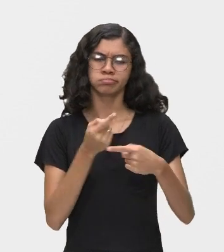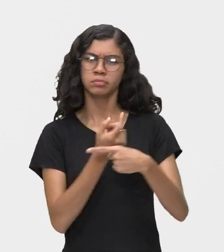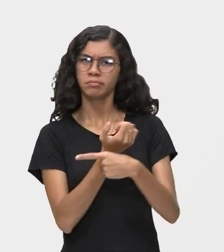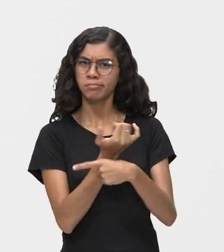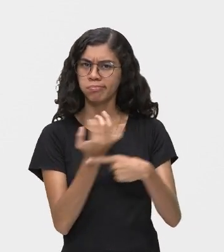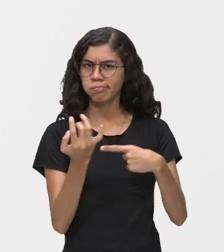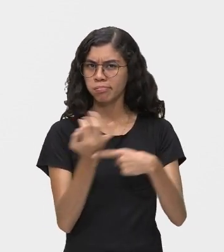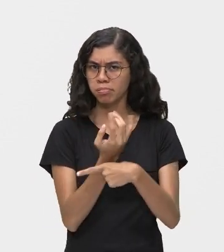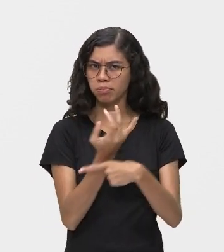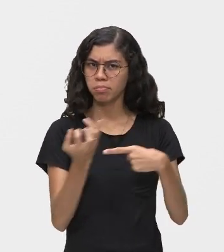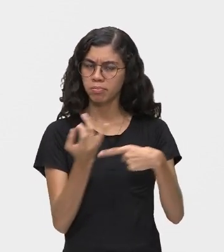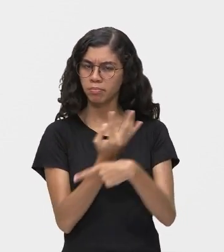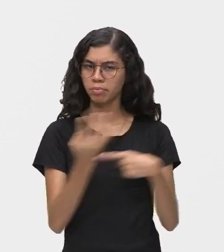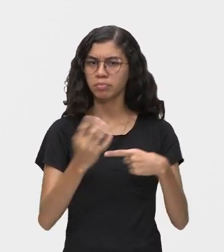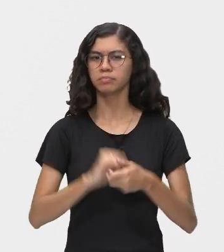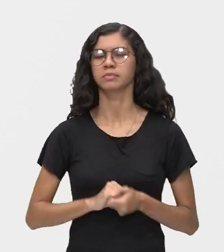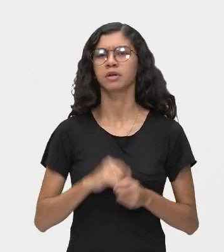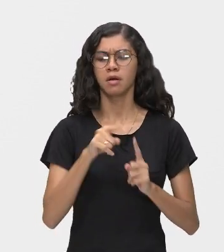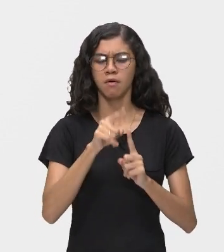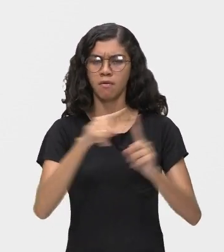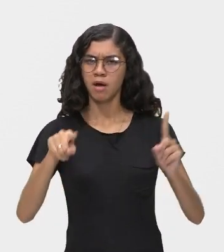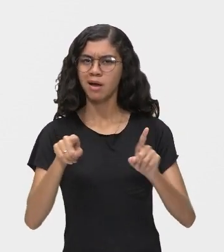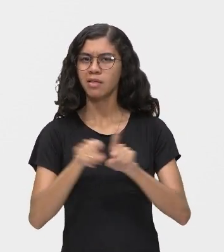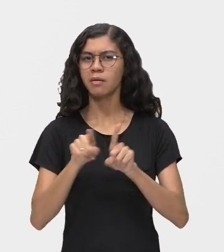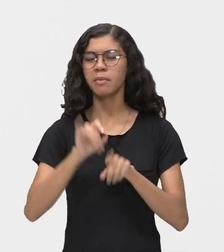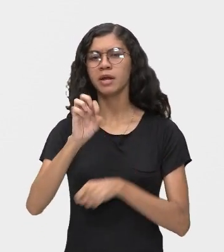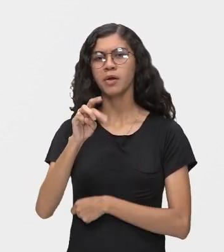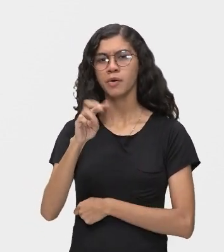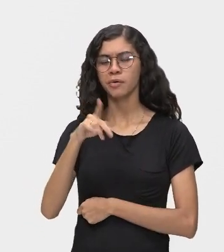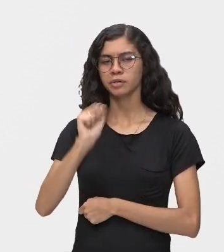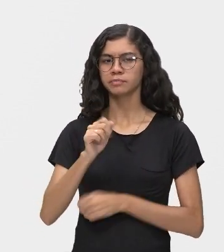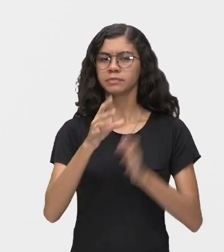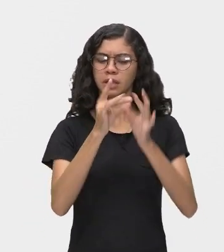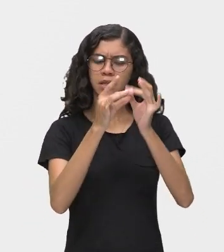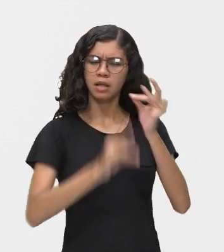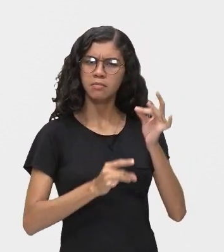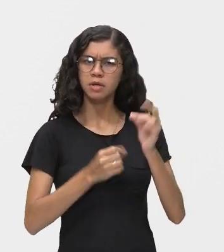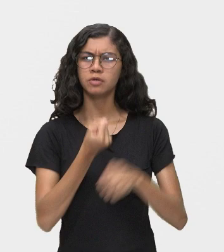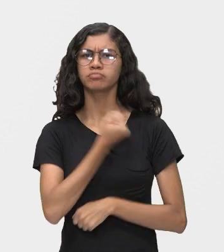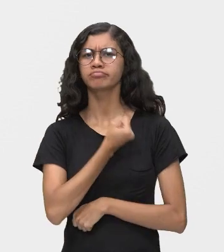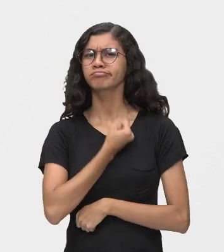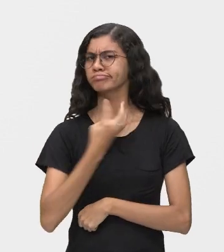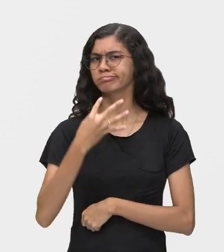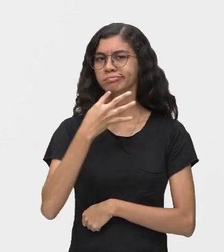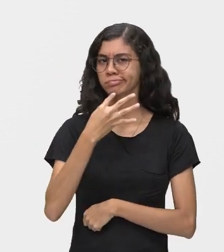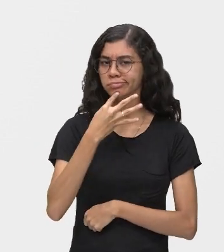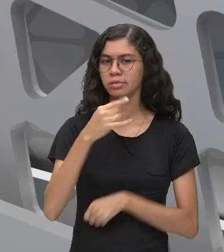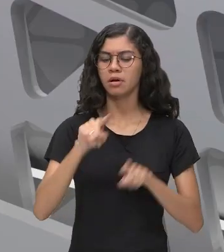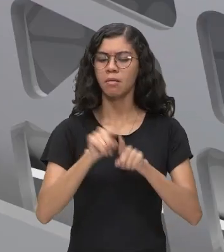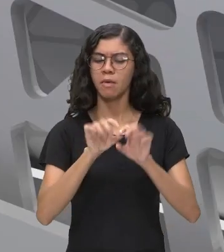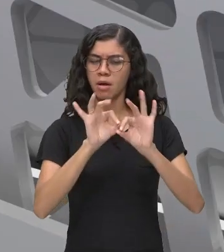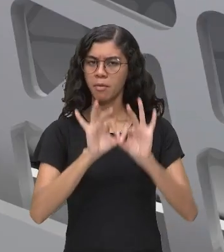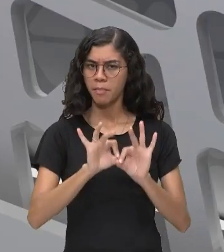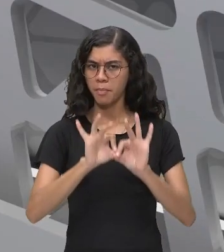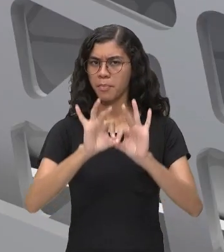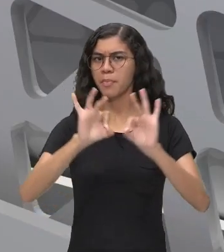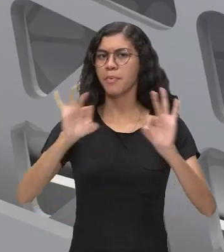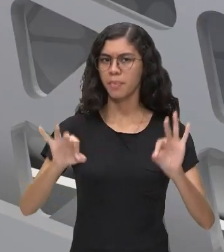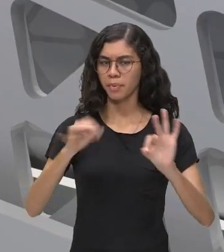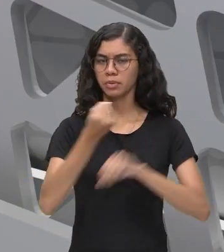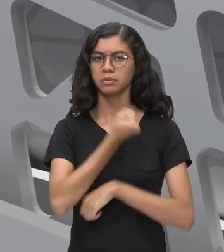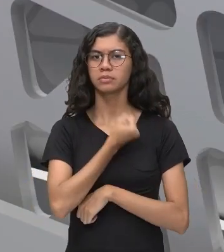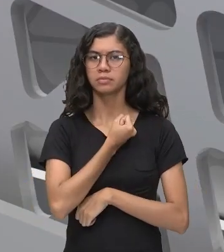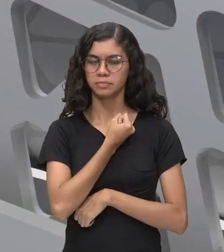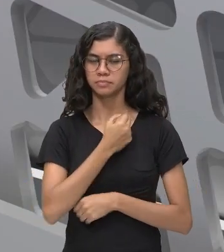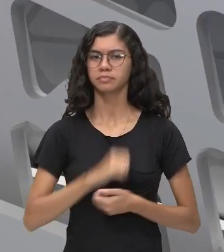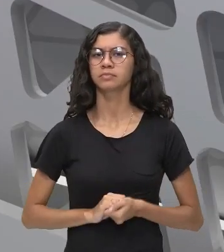variável e incógnita, detalhamento, valores desconhecidos e reta numérica. Então, prepare